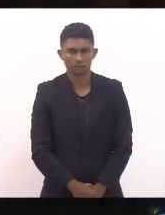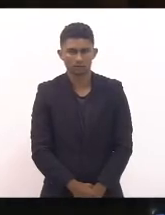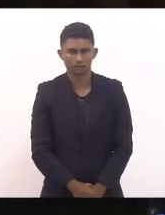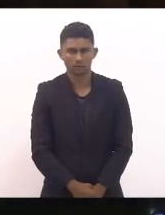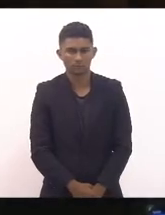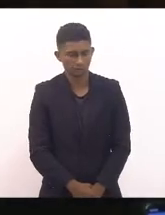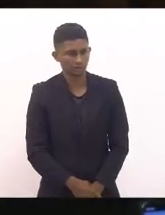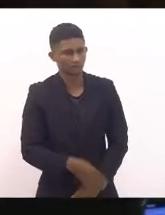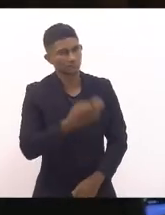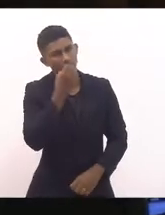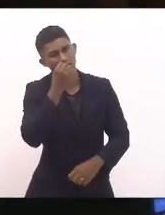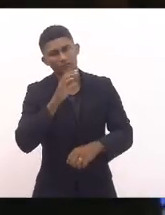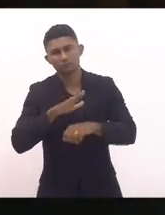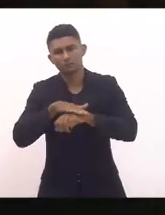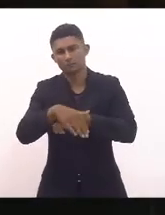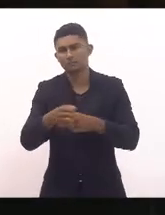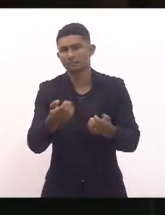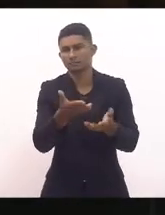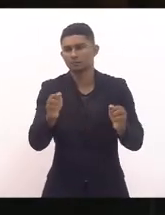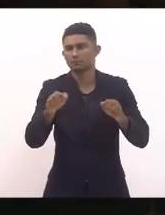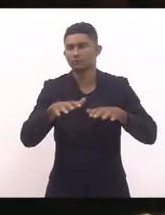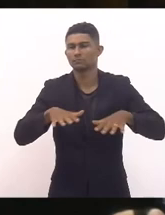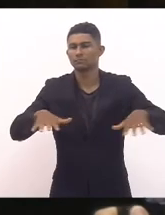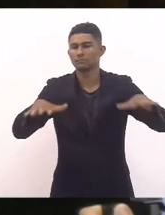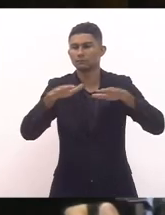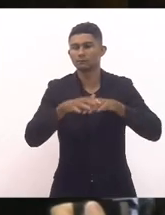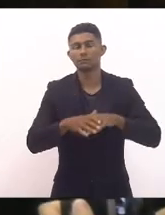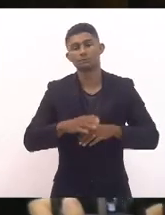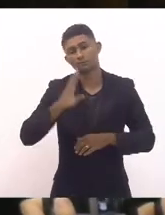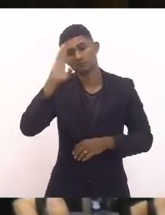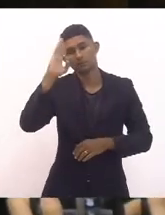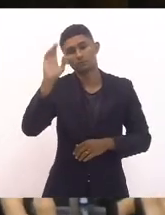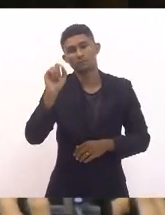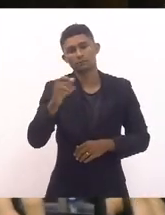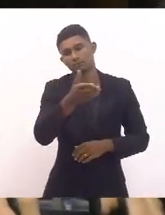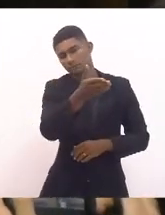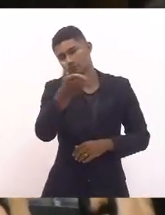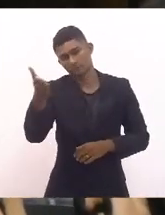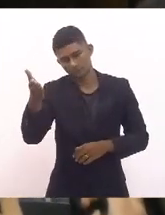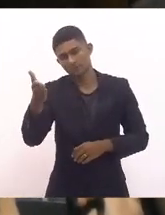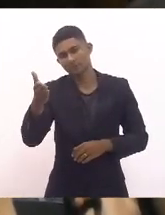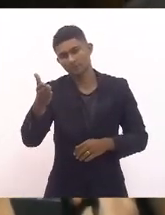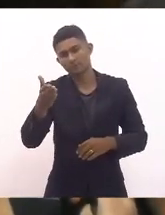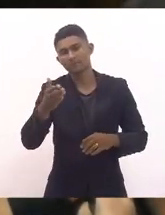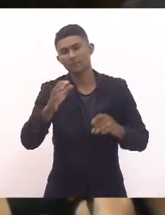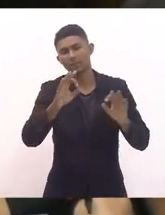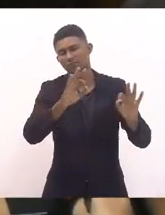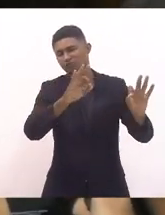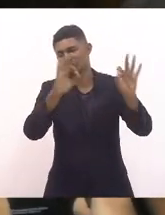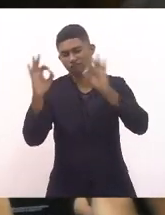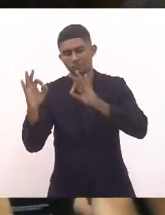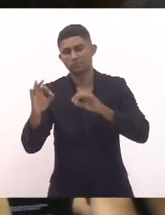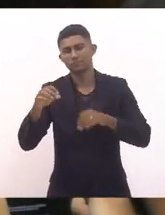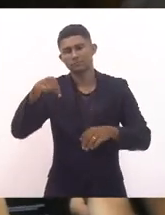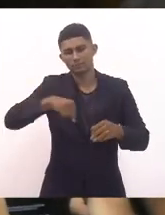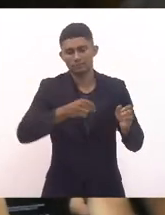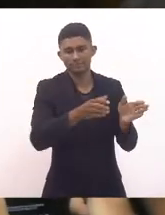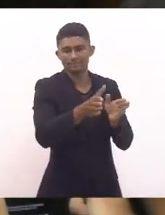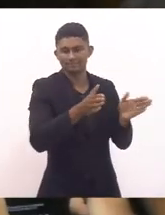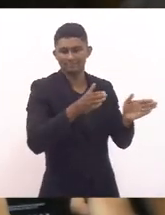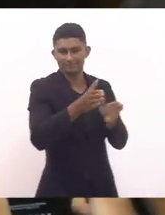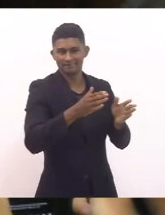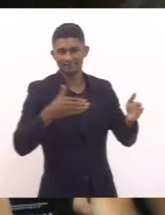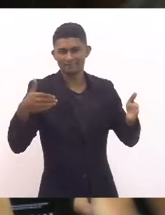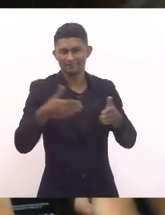Uma boa noite a todos e a todas, especialmente aqueles que nos acompanham neste expediente